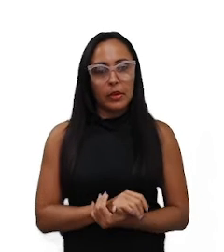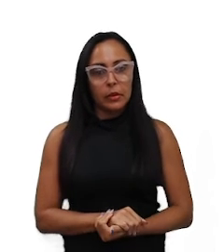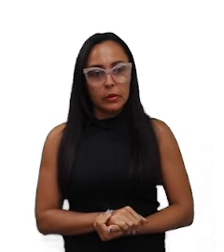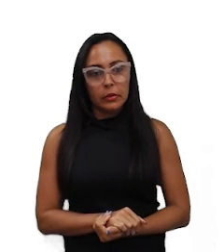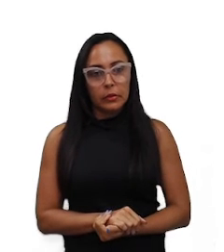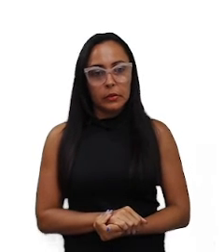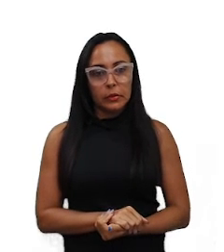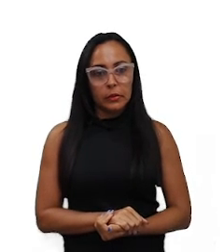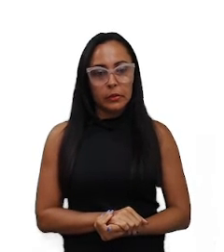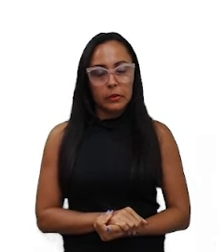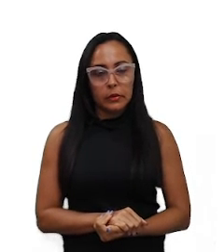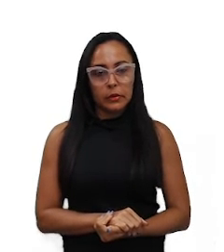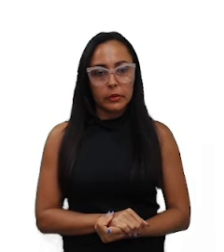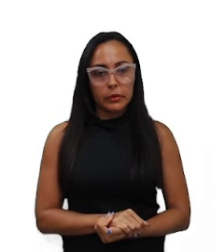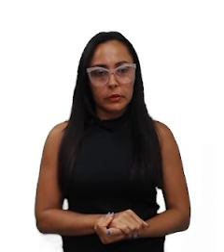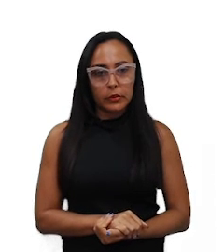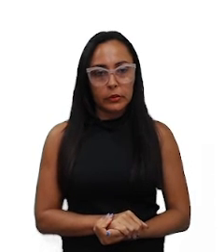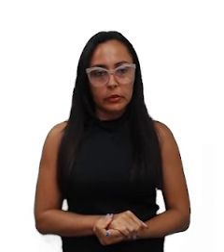Fechando